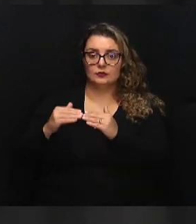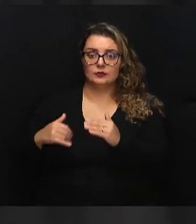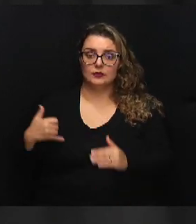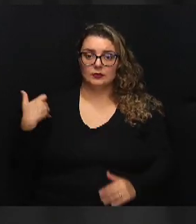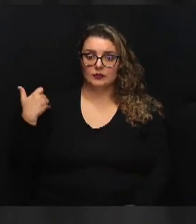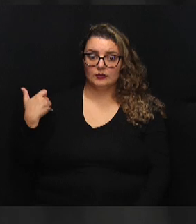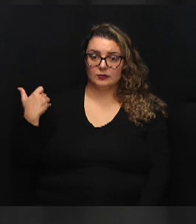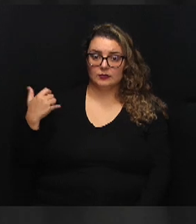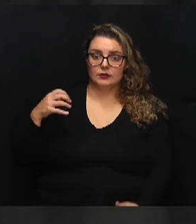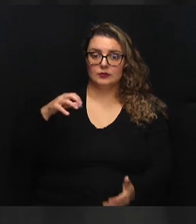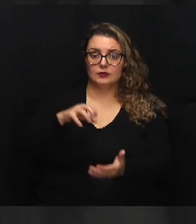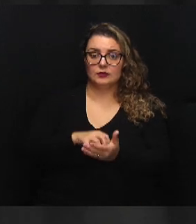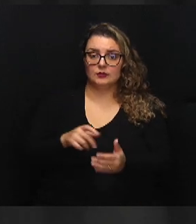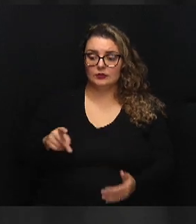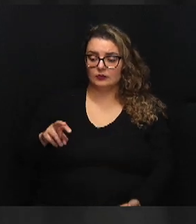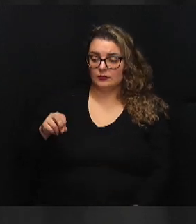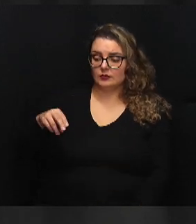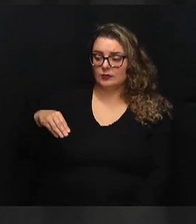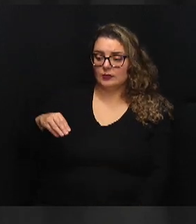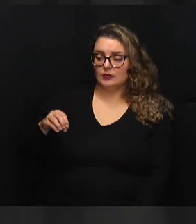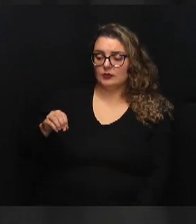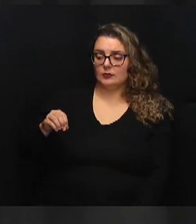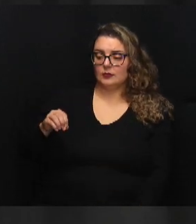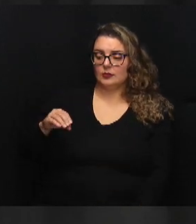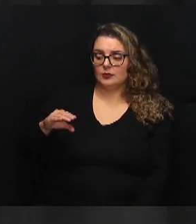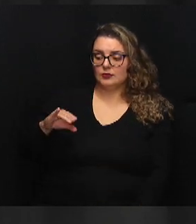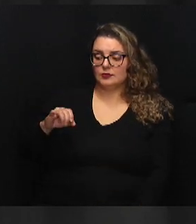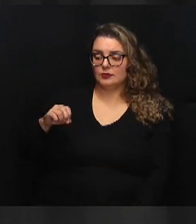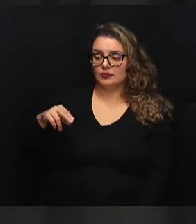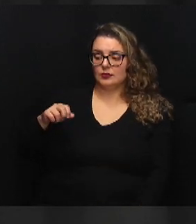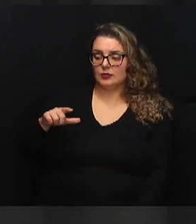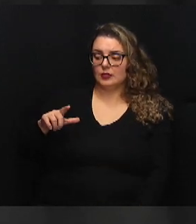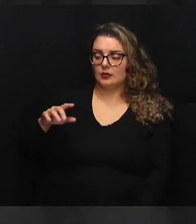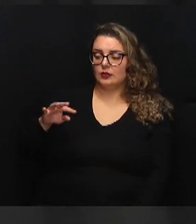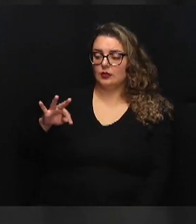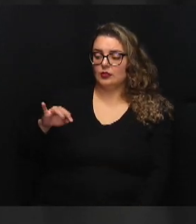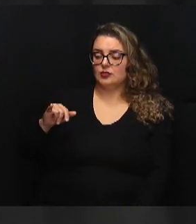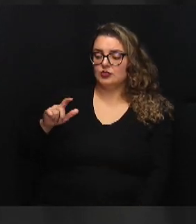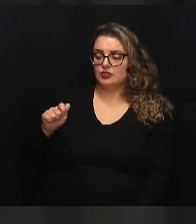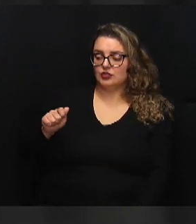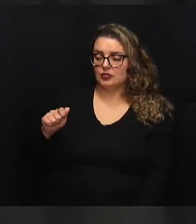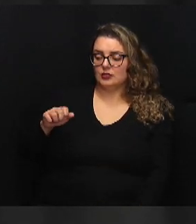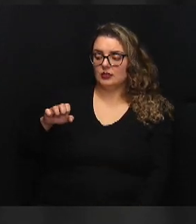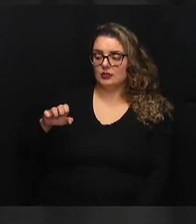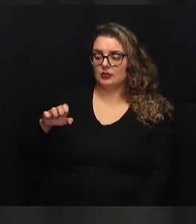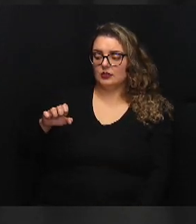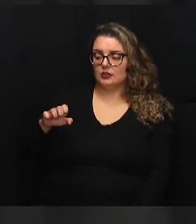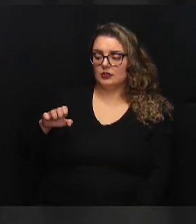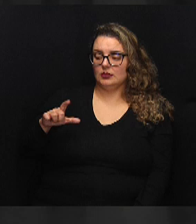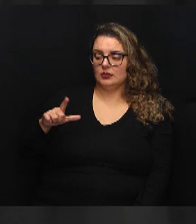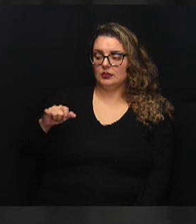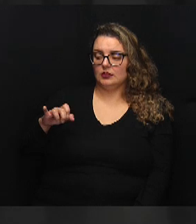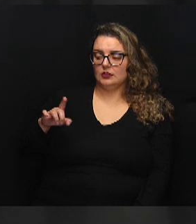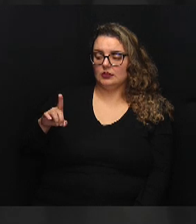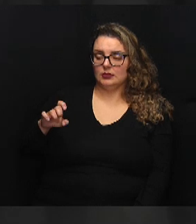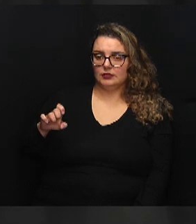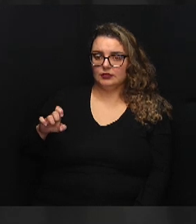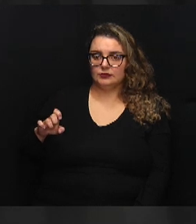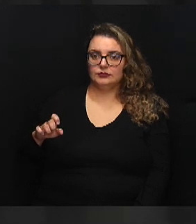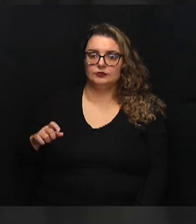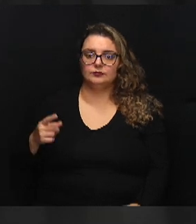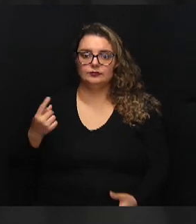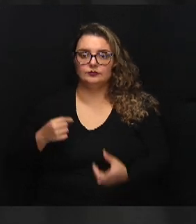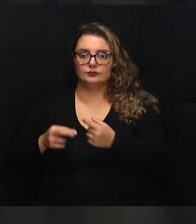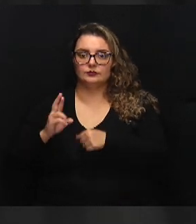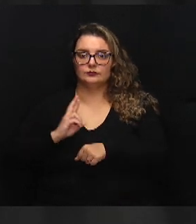no Centro Promocional Tia Leide, entendeu? Então nós mandamos recursos para comprar uma van, mandamos recursos, a